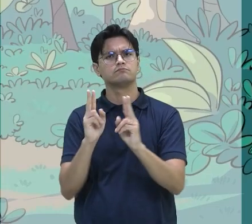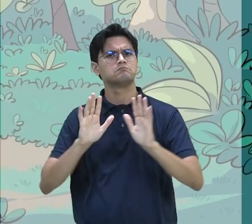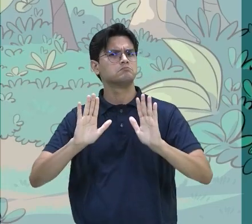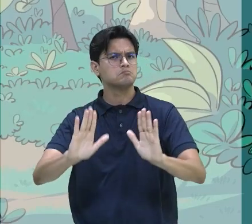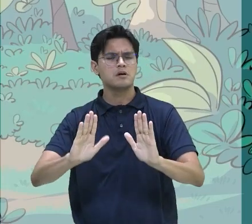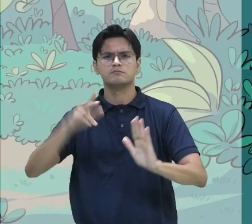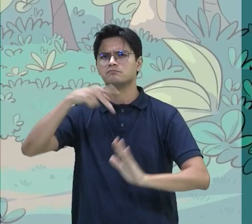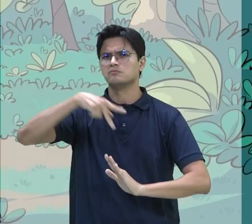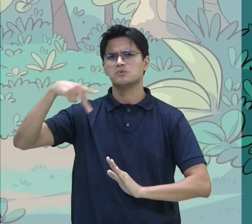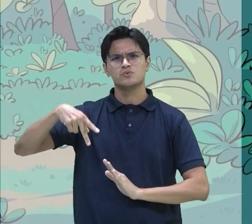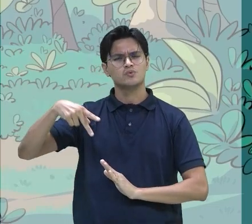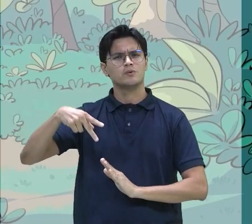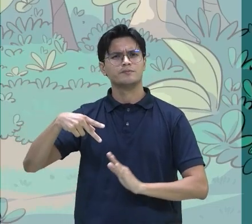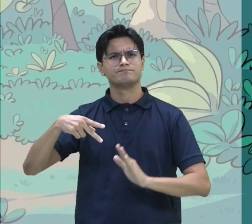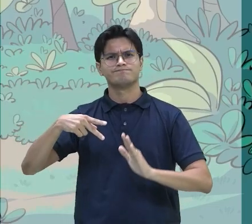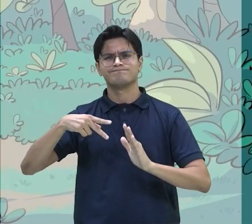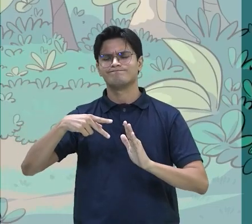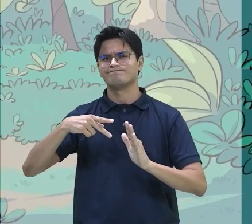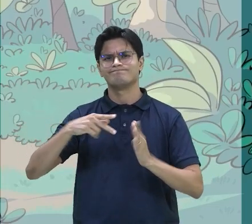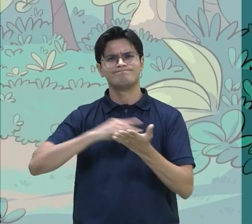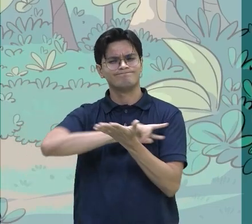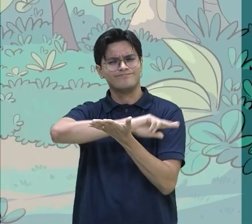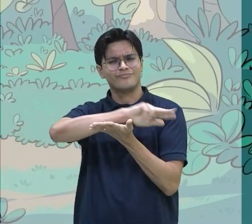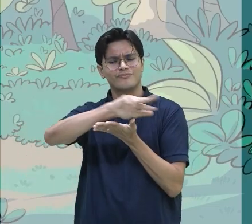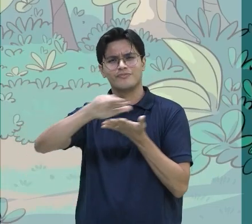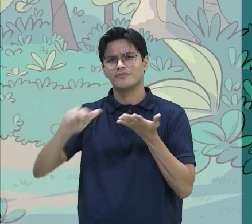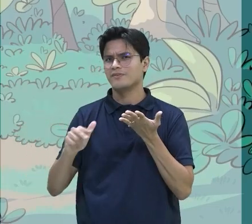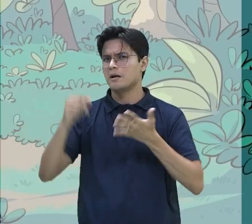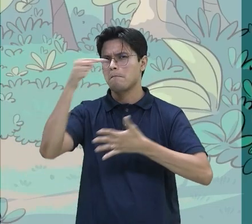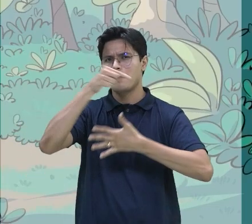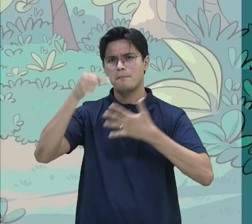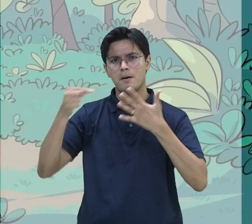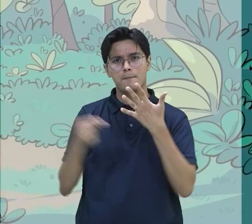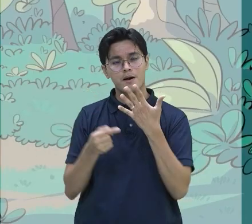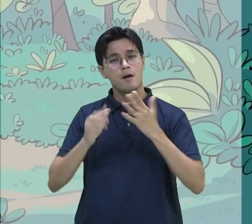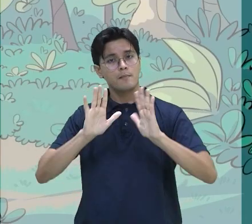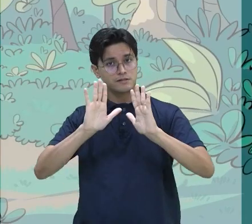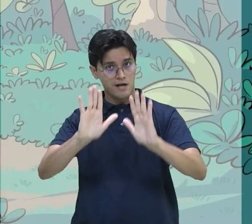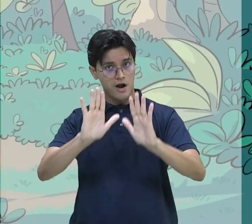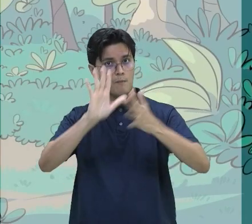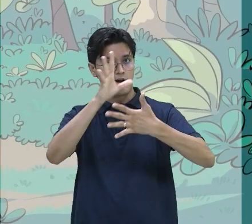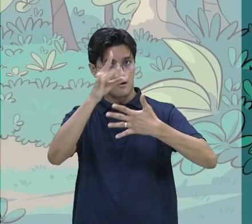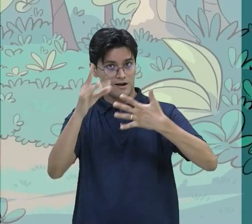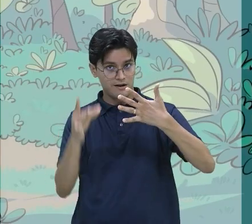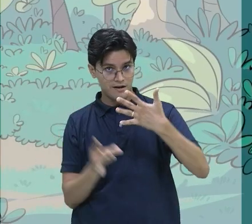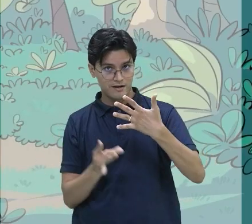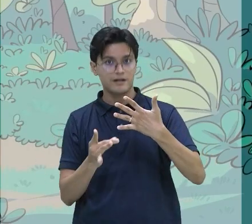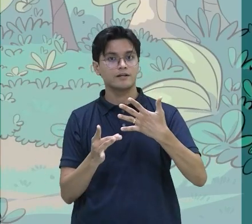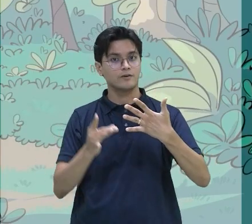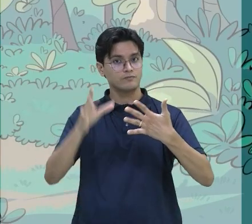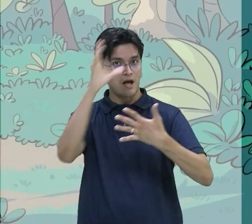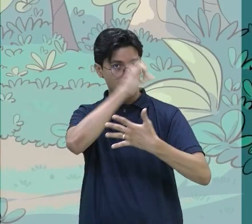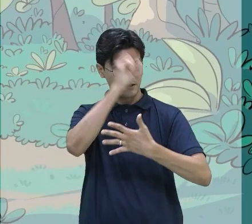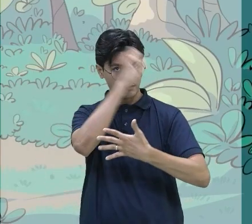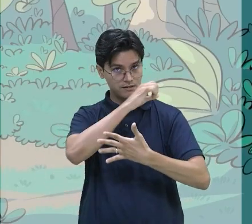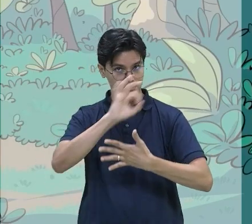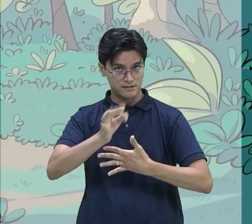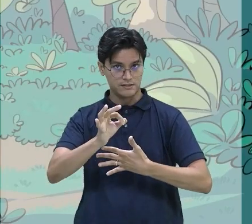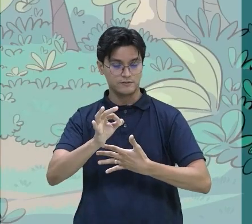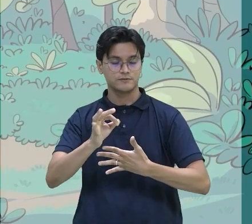coisa. Calma que nós vamos ver cada um desses detalhadamente.